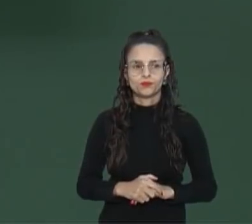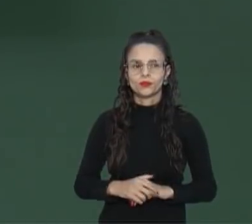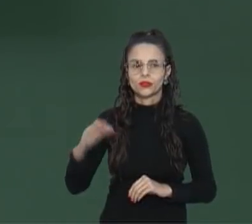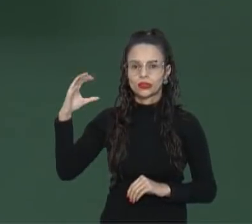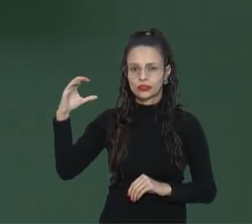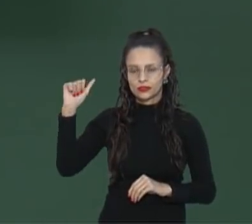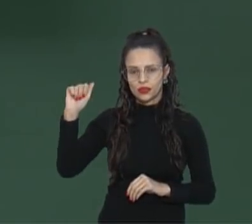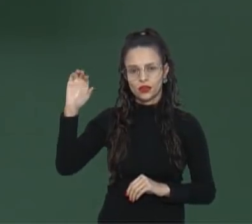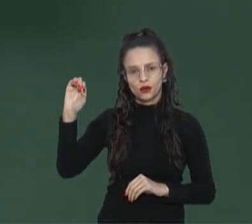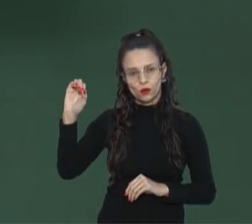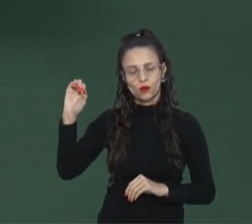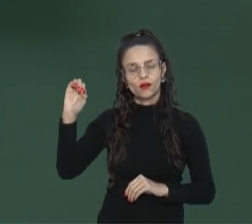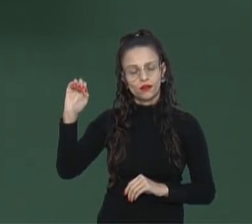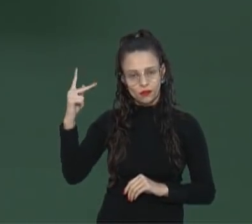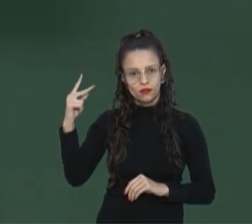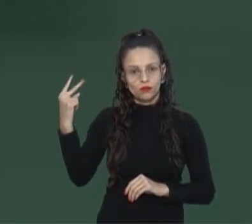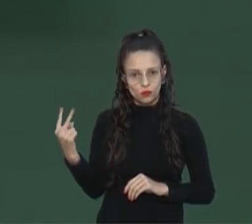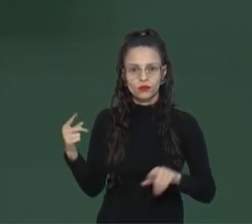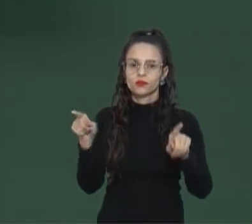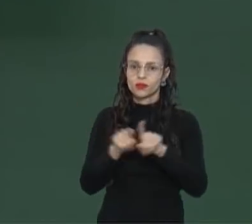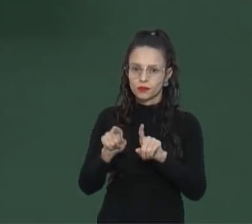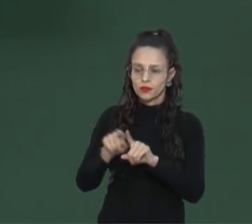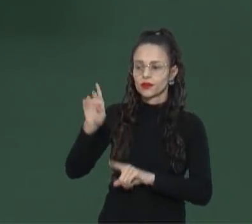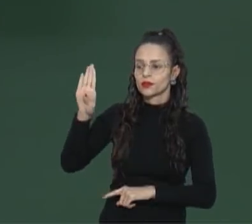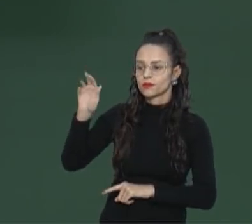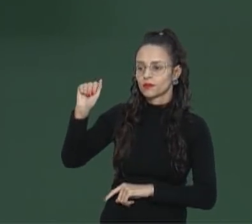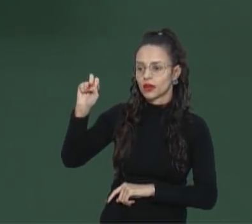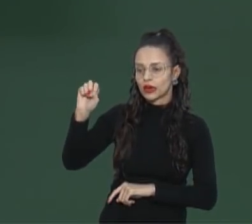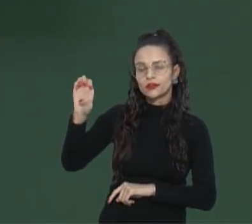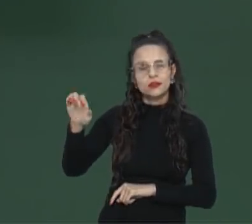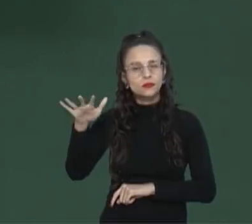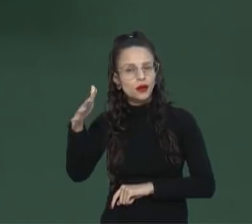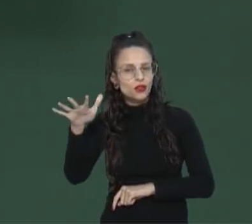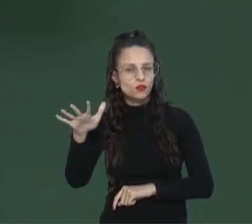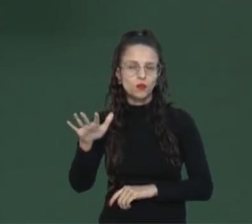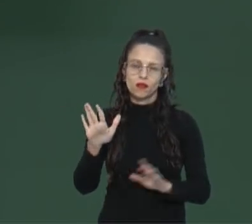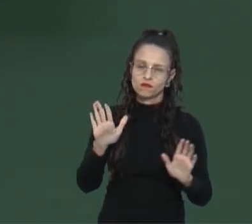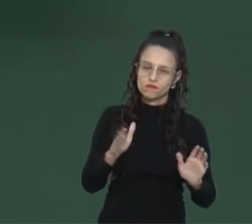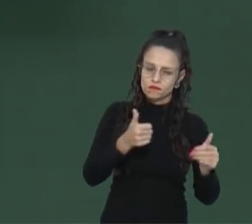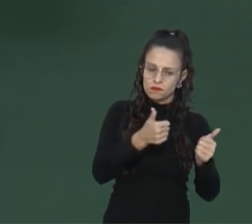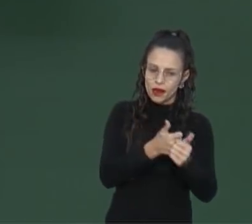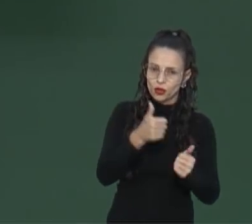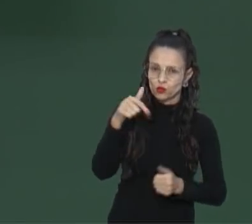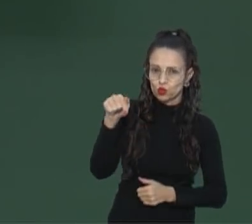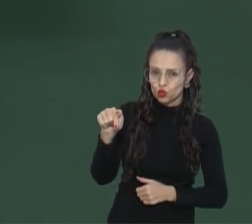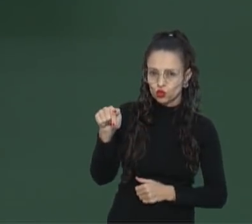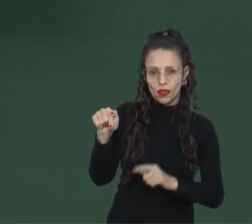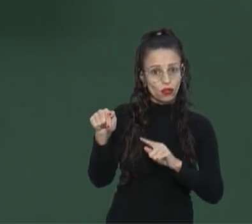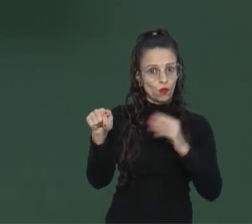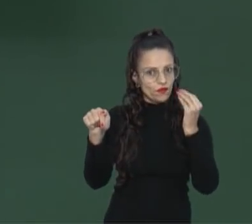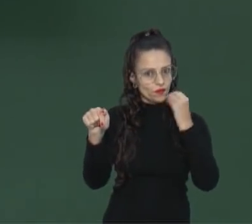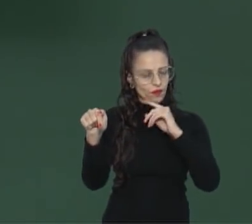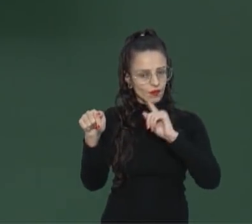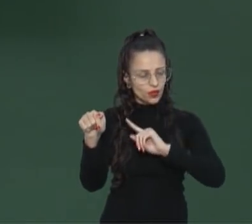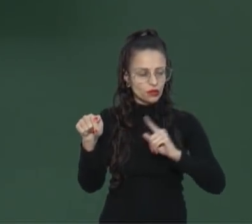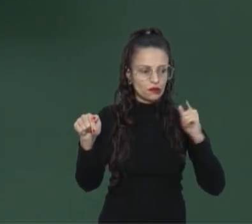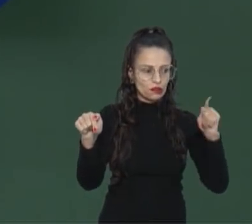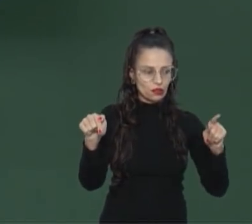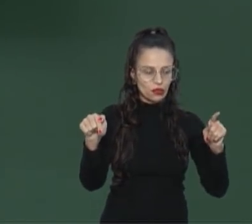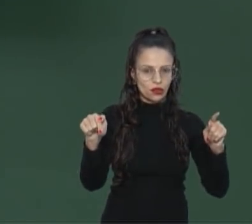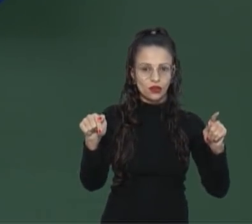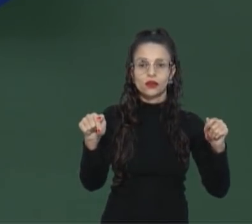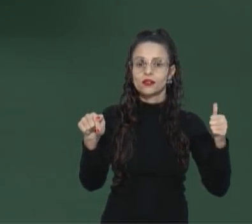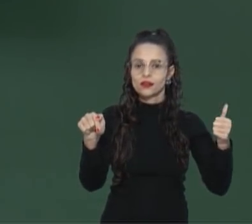como o CaOH2 também é uma base moderada. Então, ele não vai estar nem perto do 7, porque ele não é fraco, e nem perto